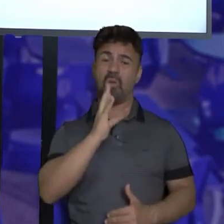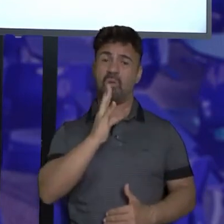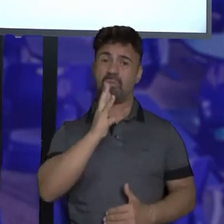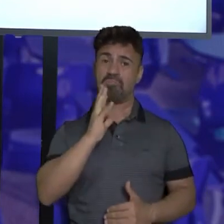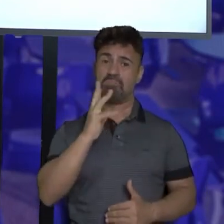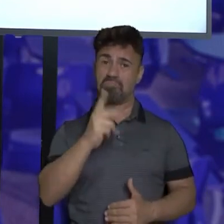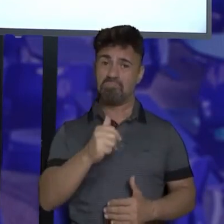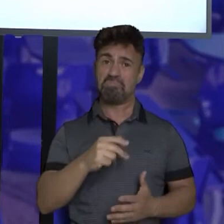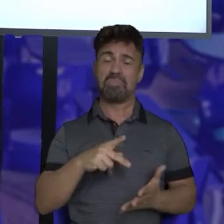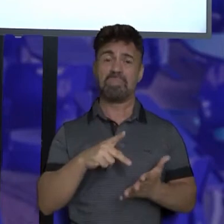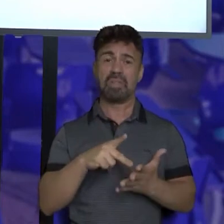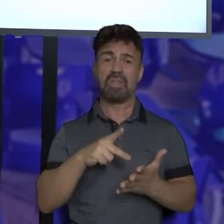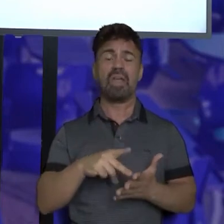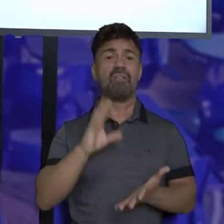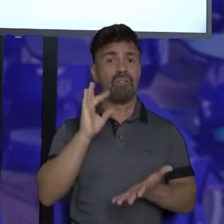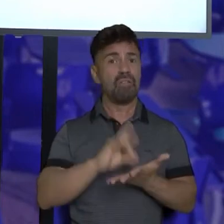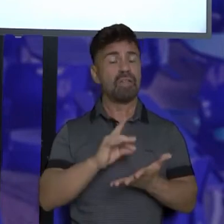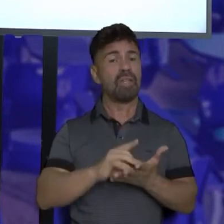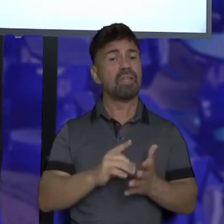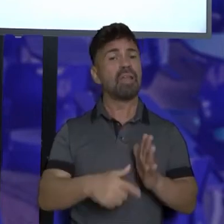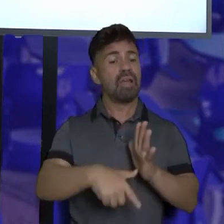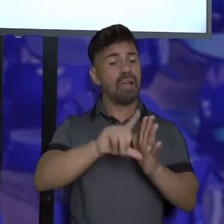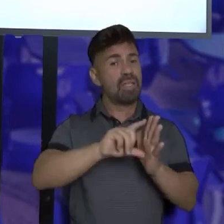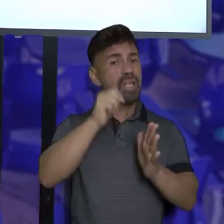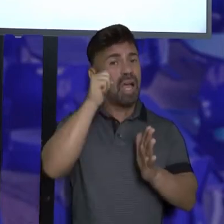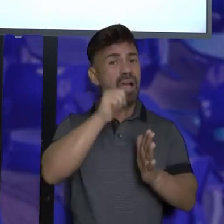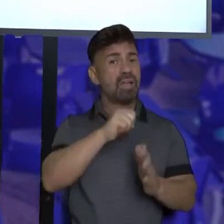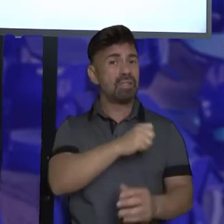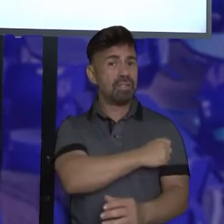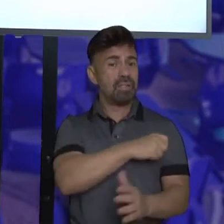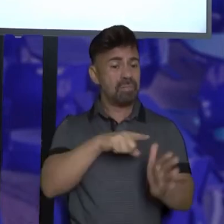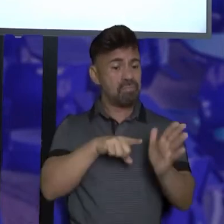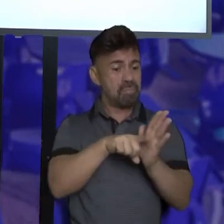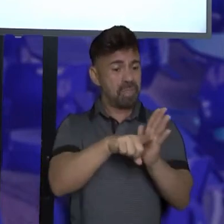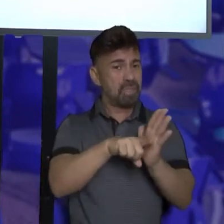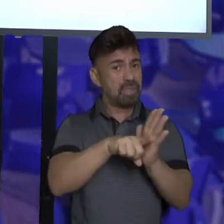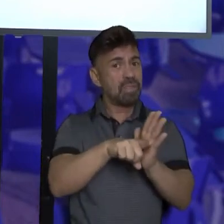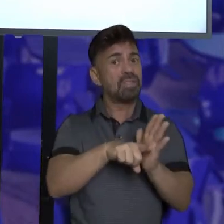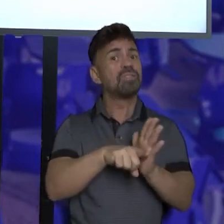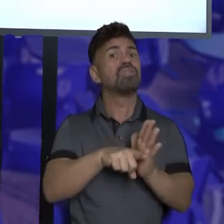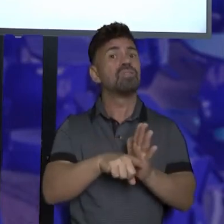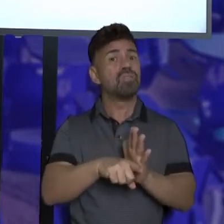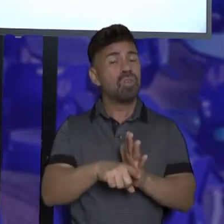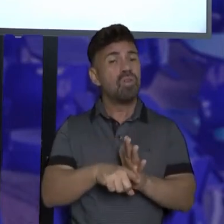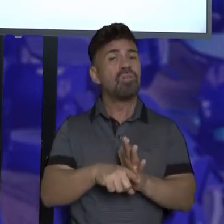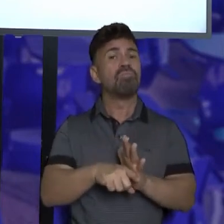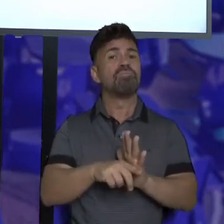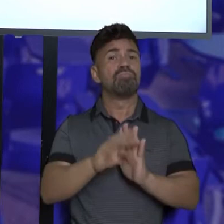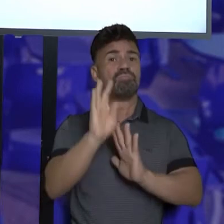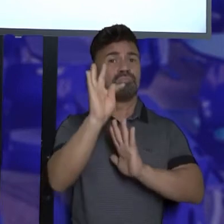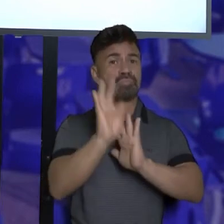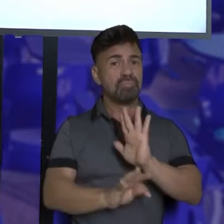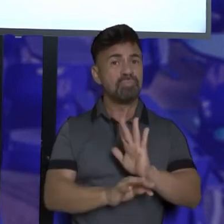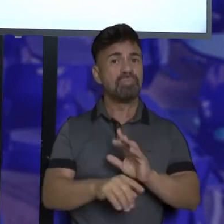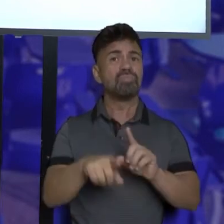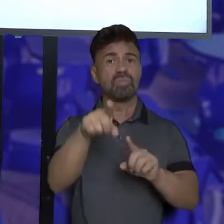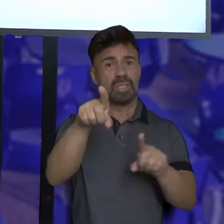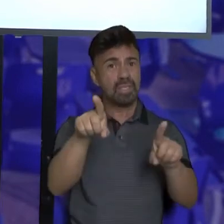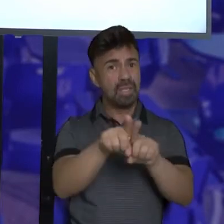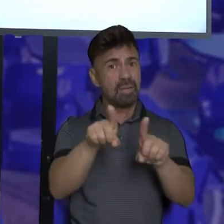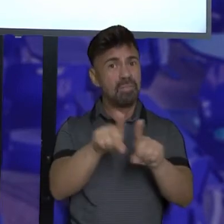bem verdade. Mas ela pesquisou com certeza para poder produzir o texto. Calma, você vai conseguir. Você vai agora pegar o